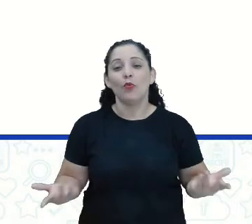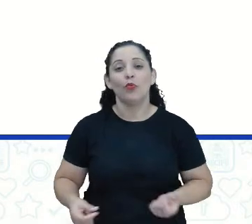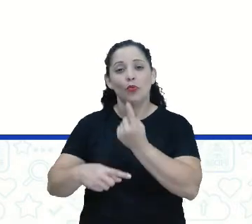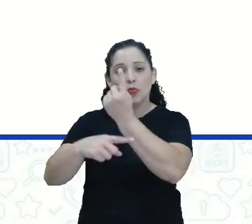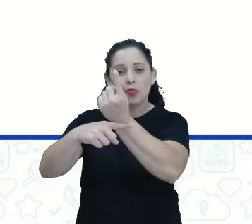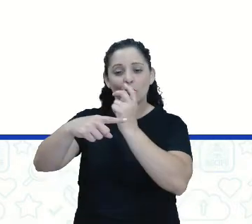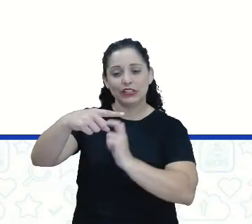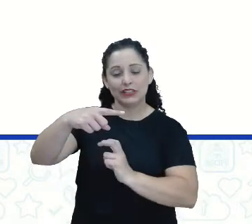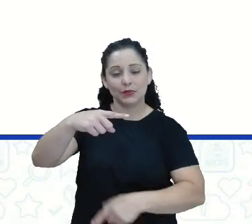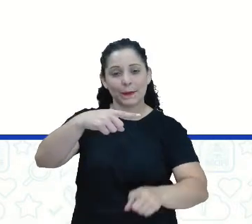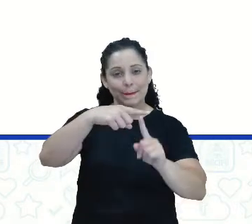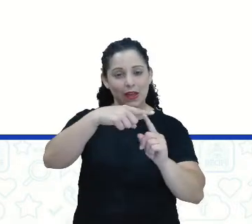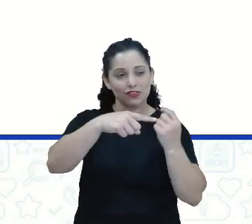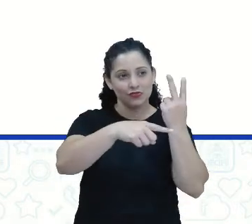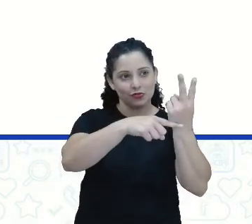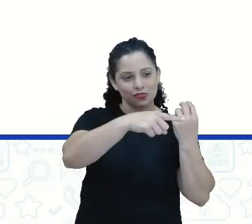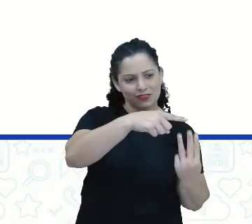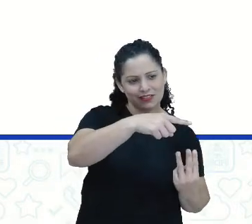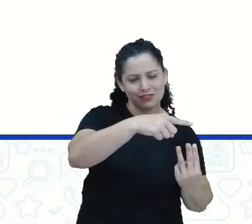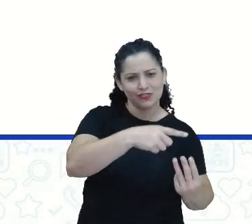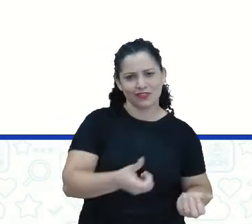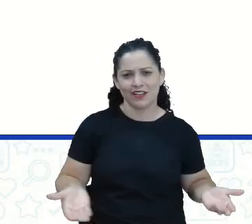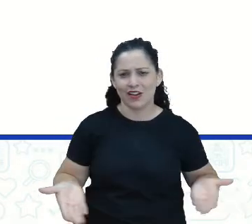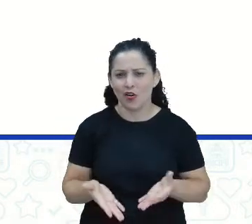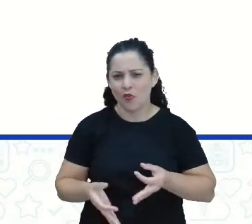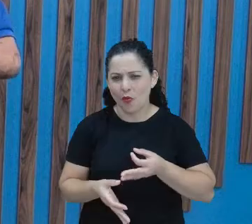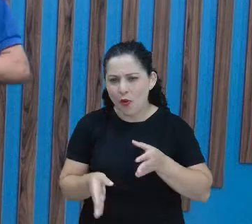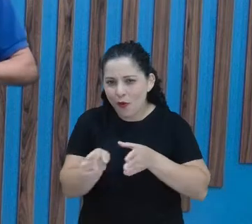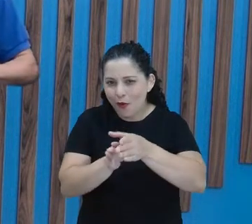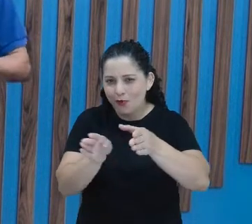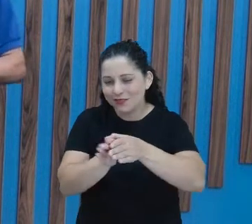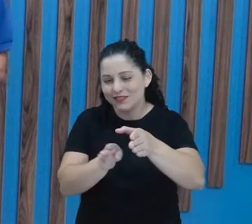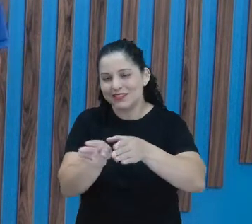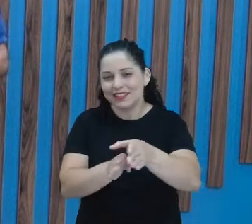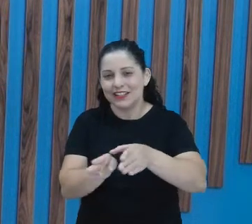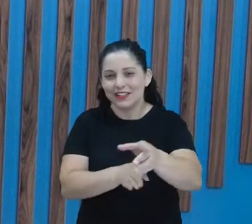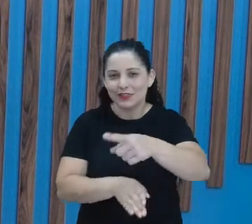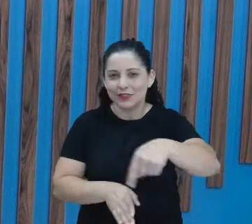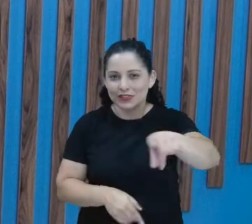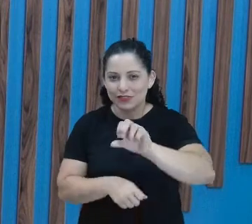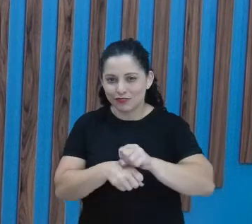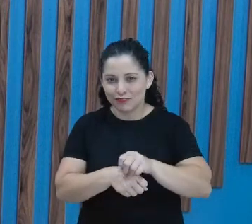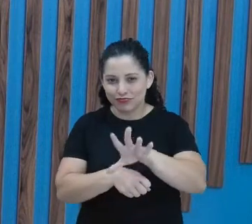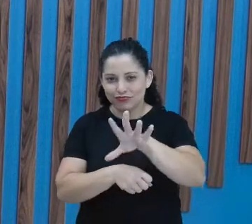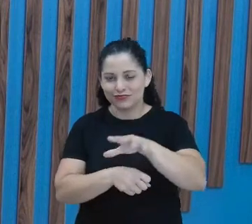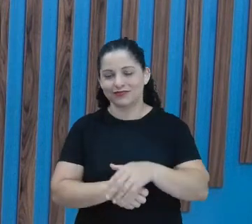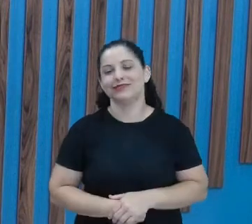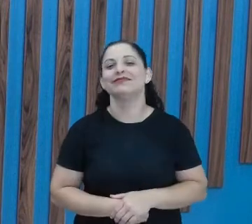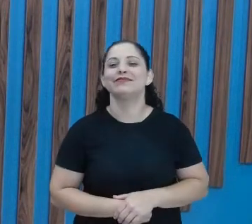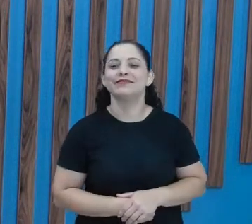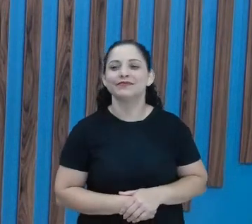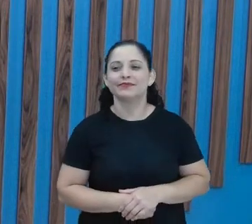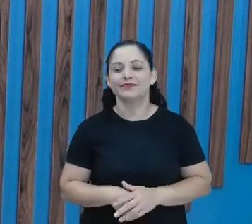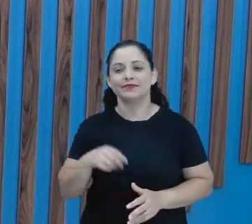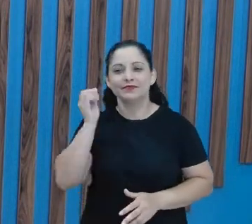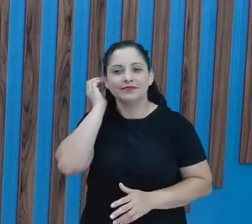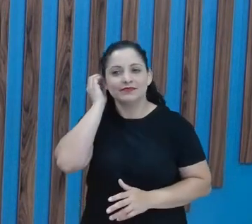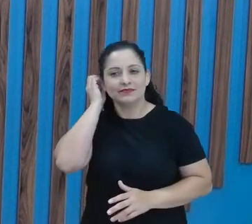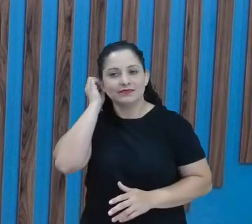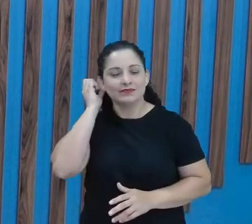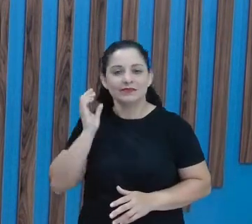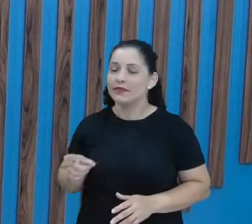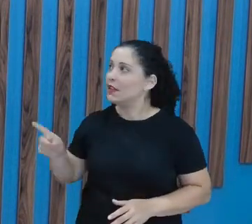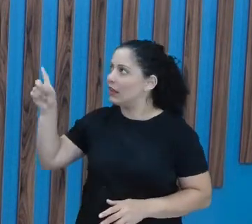mais dois terços. Eu vou dar só uma dica. Foca aqui em mim agora. Vou dar uma dica a vocês, ó. Vou dar uma dica. Aqui é uma